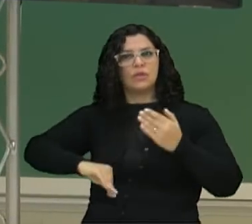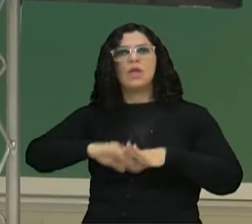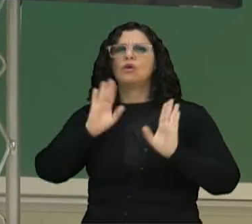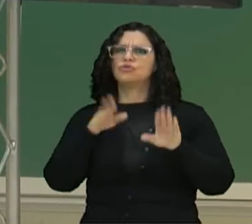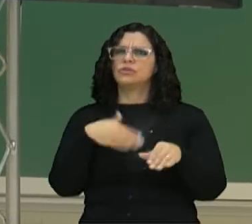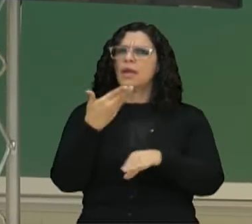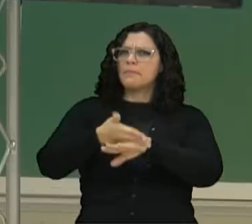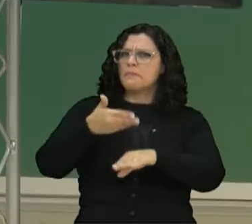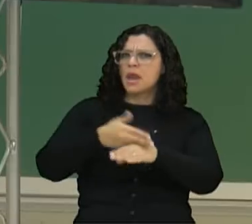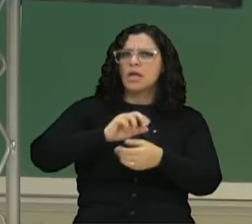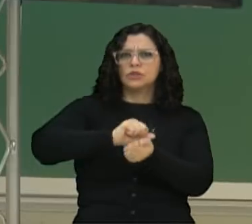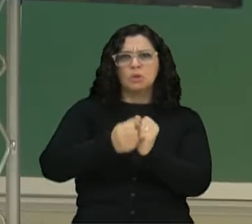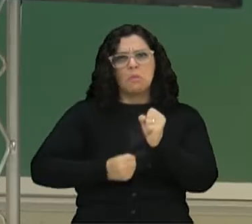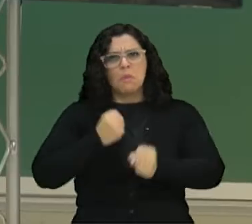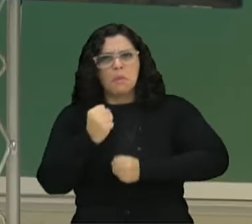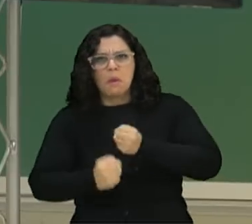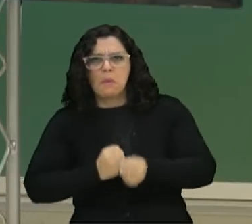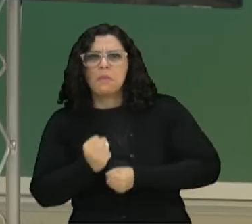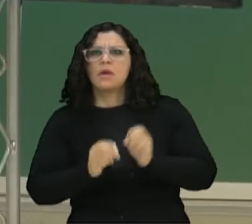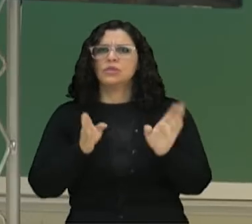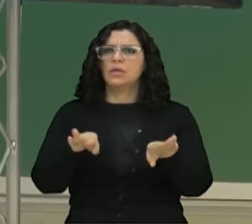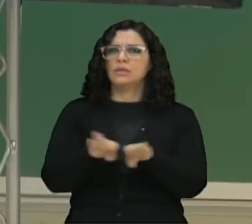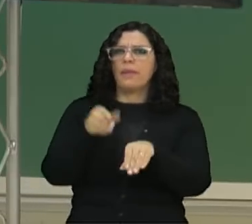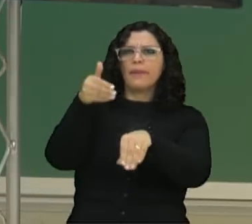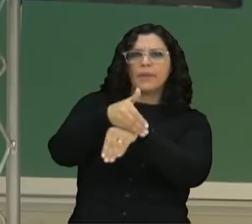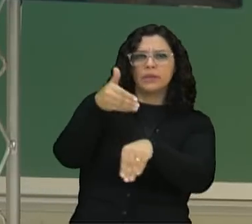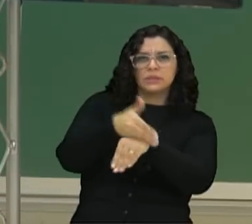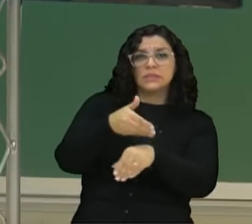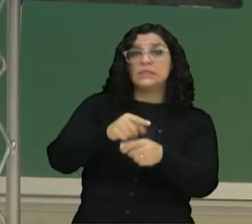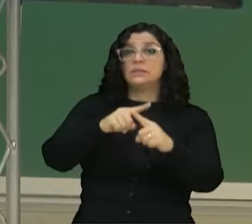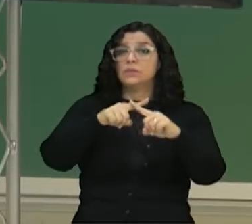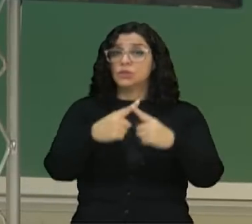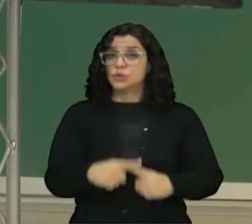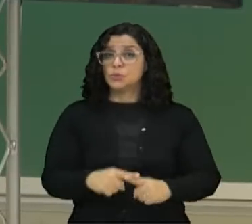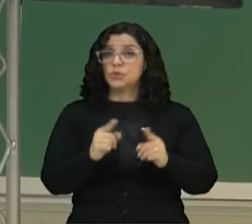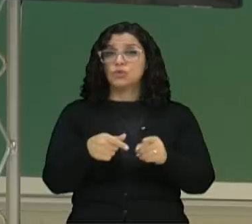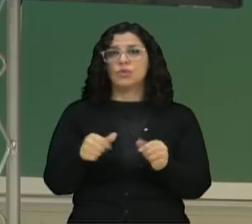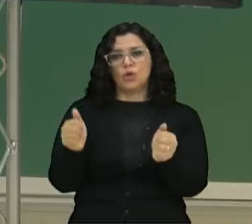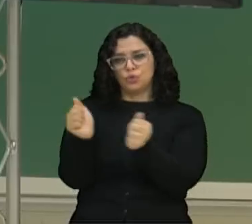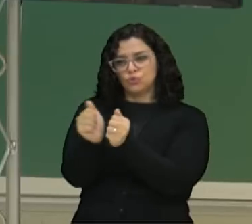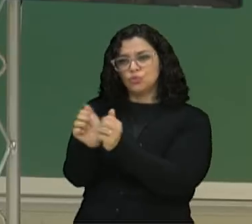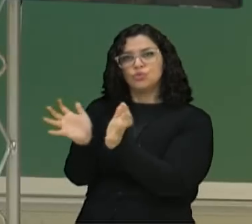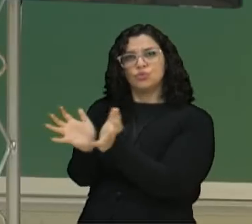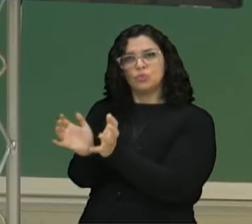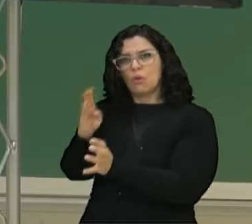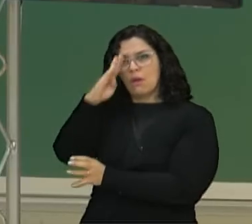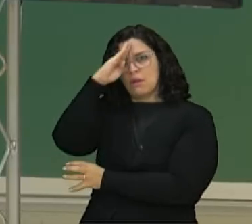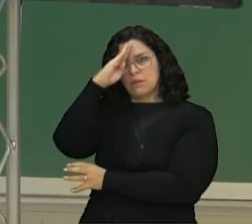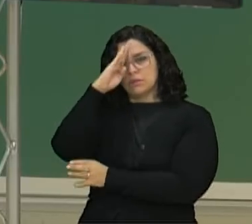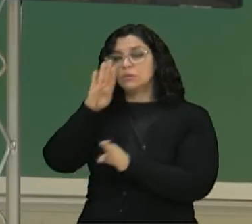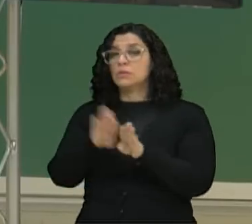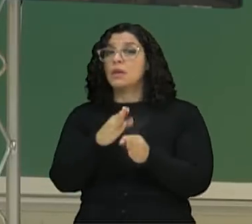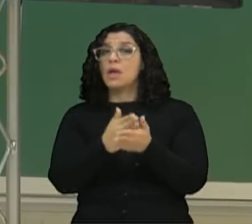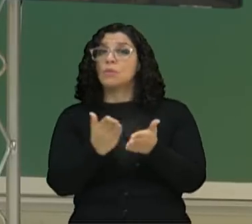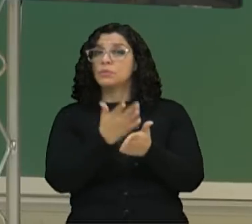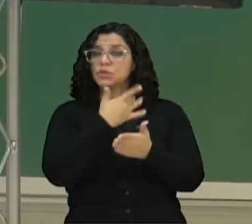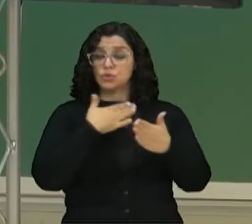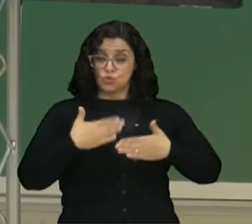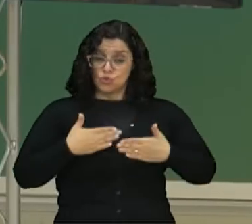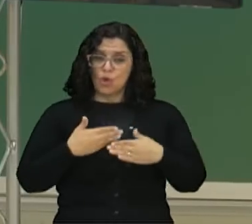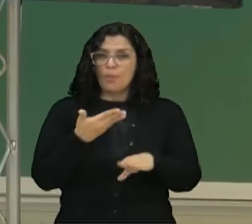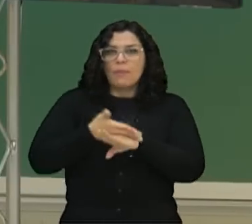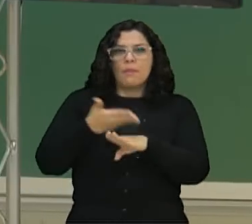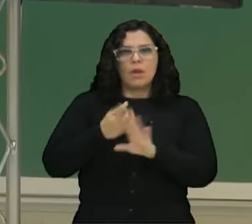gente que é corredor, que participa mesmo dessas atividades do exército, enfim, que já tem um preparo